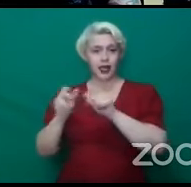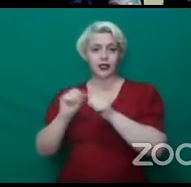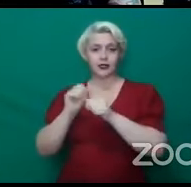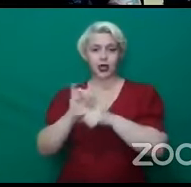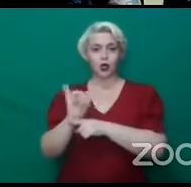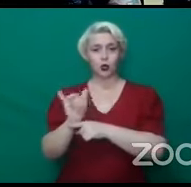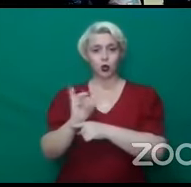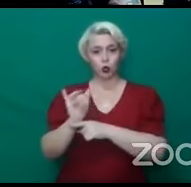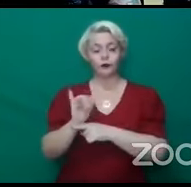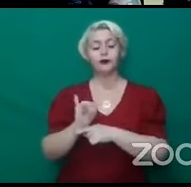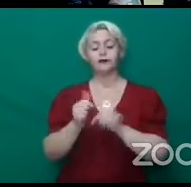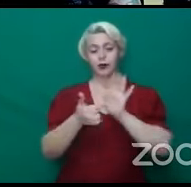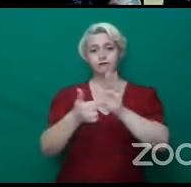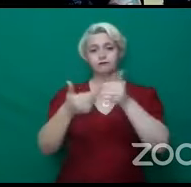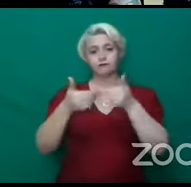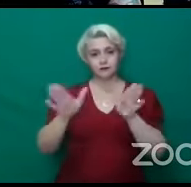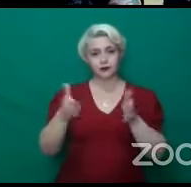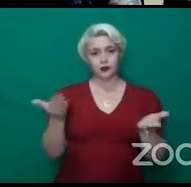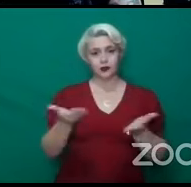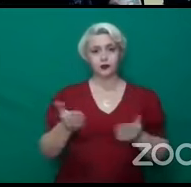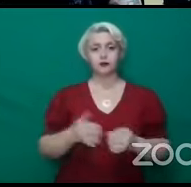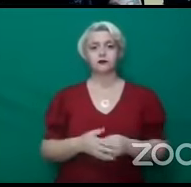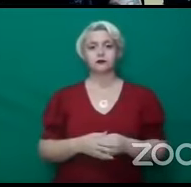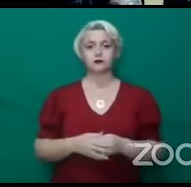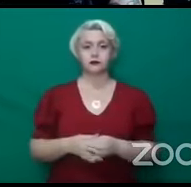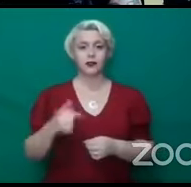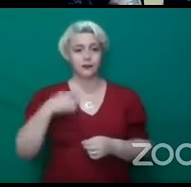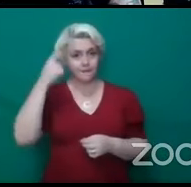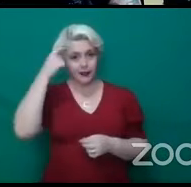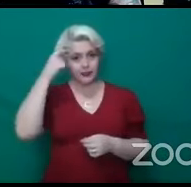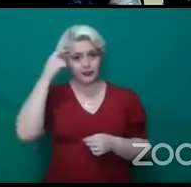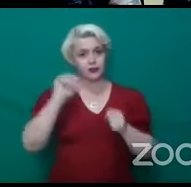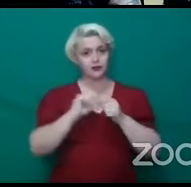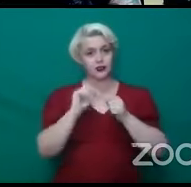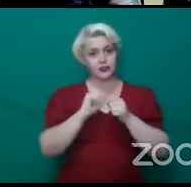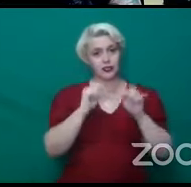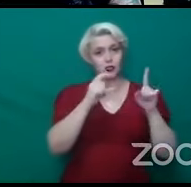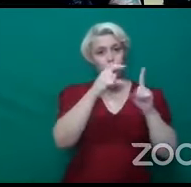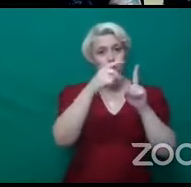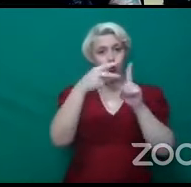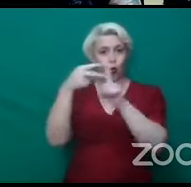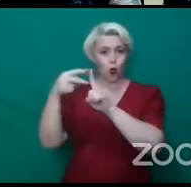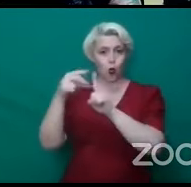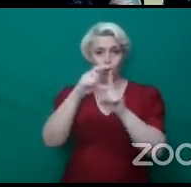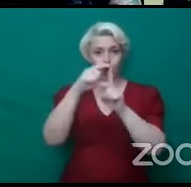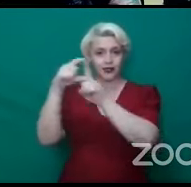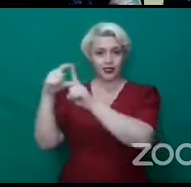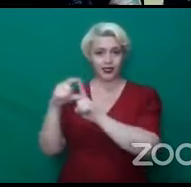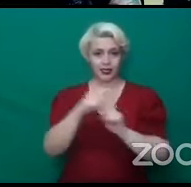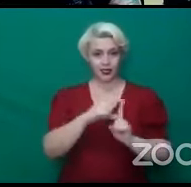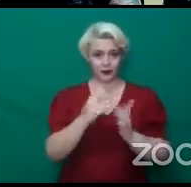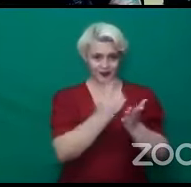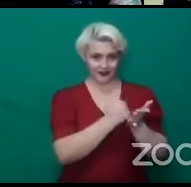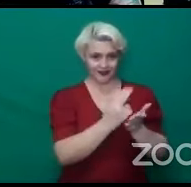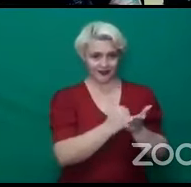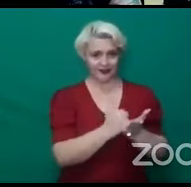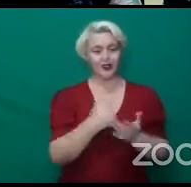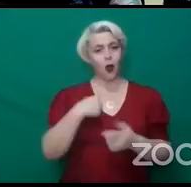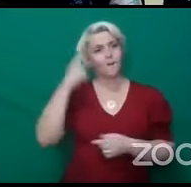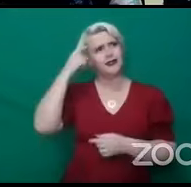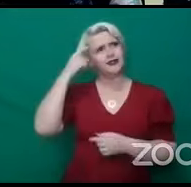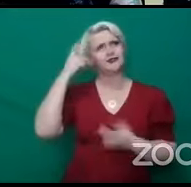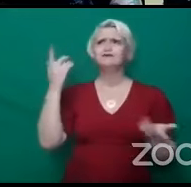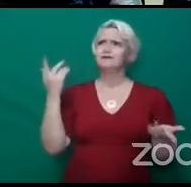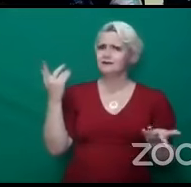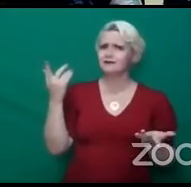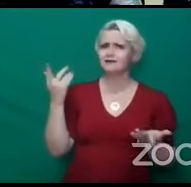todo mundo. E ele tá pensando em fazer quadrinho da série dele. E daí eu pensei nisso, tipo, o Pigface é um